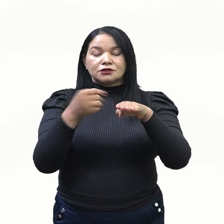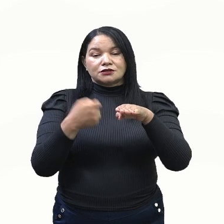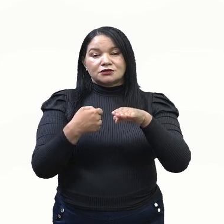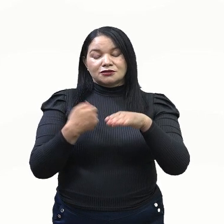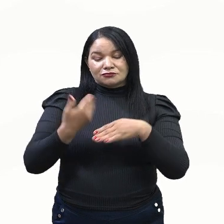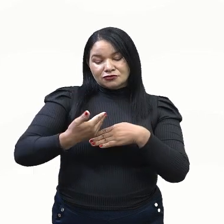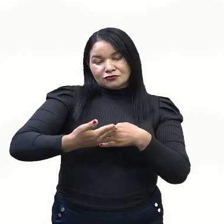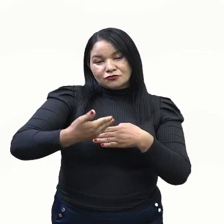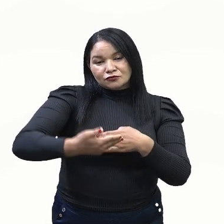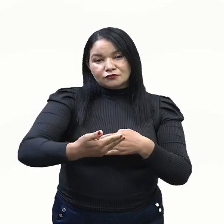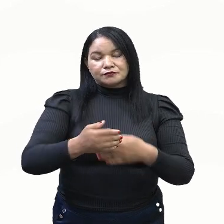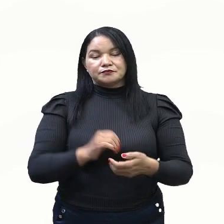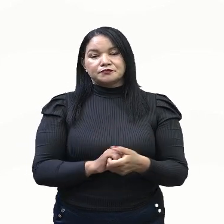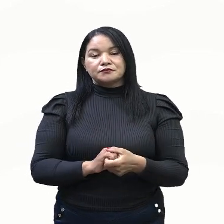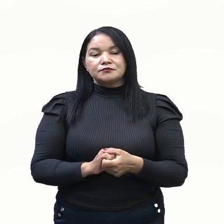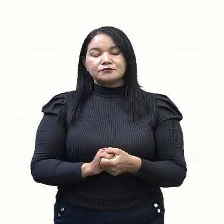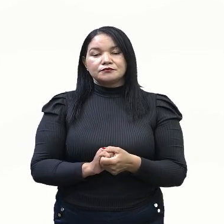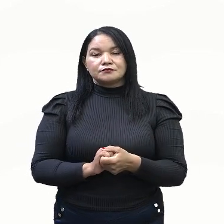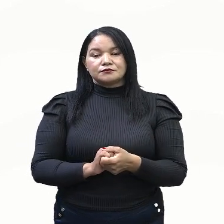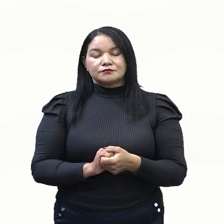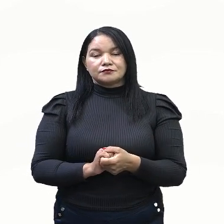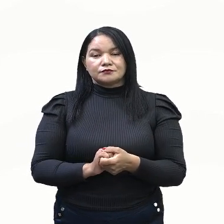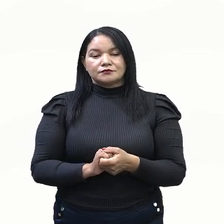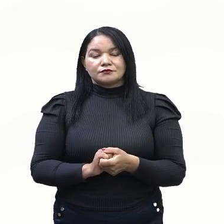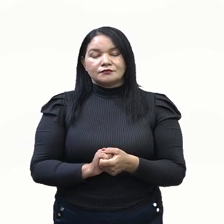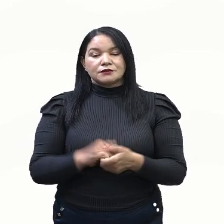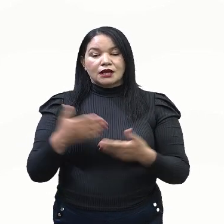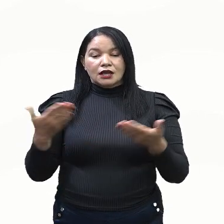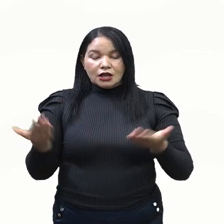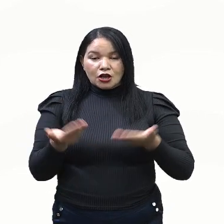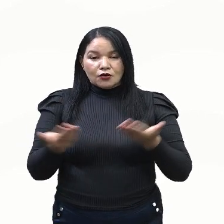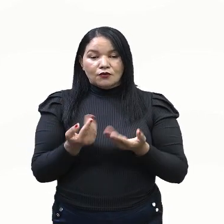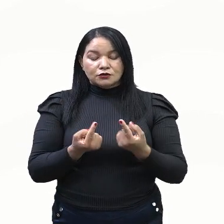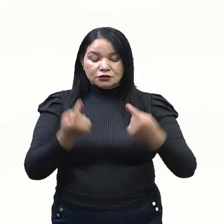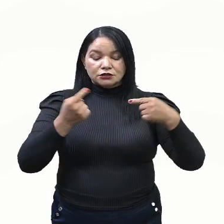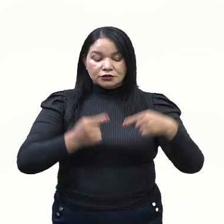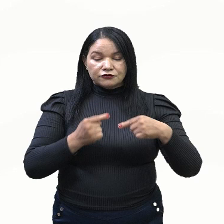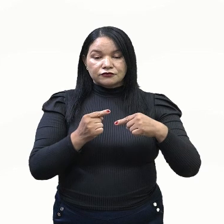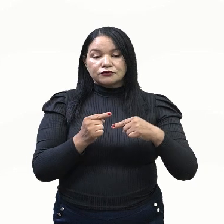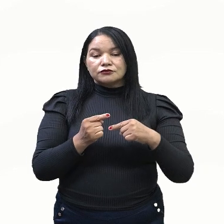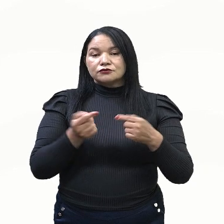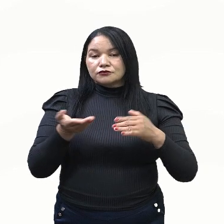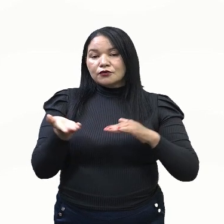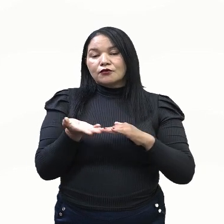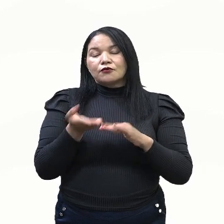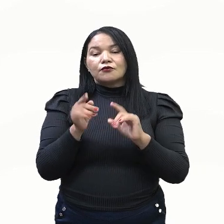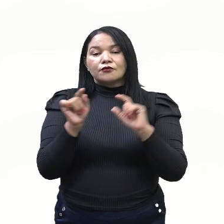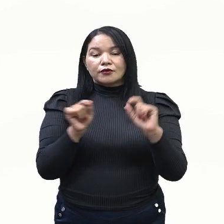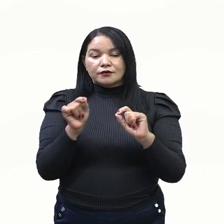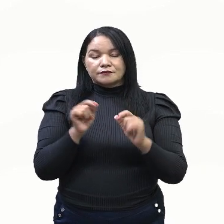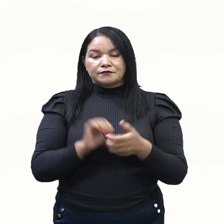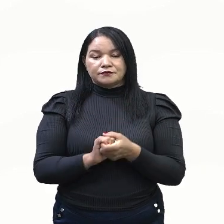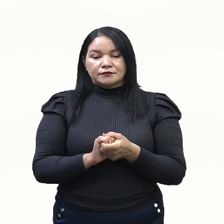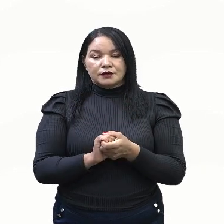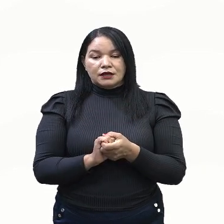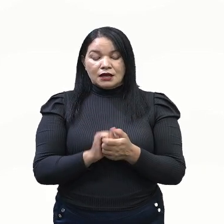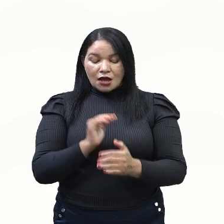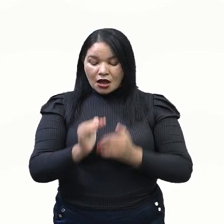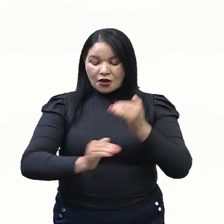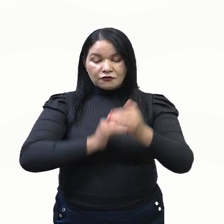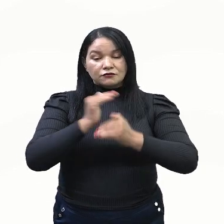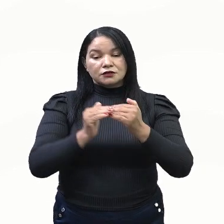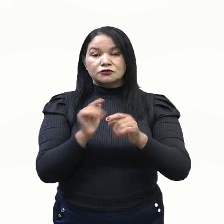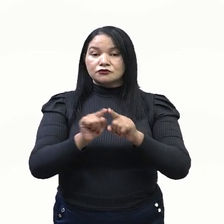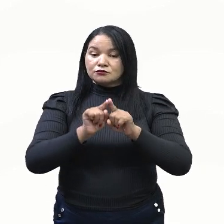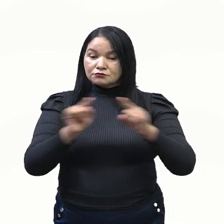tempo. E quais são os desafios atuais? Apesar dos avanços, o racismo